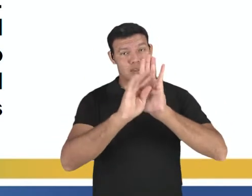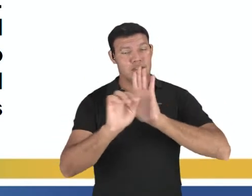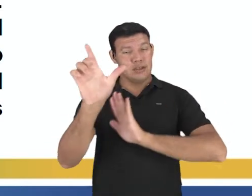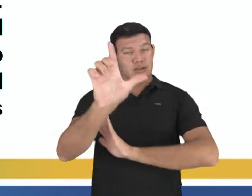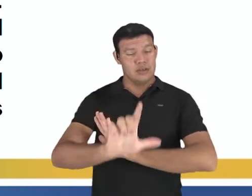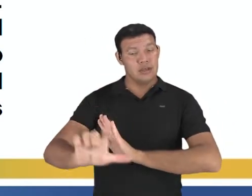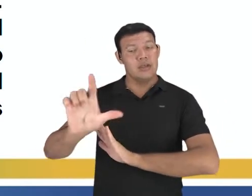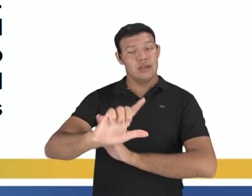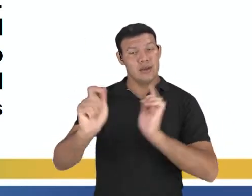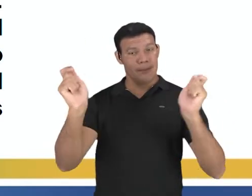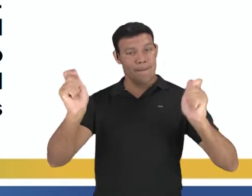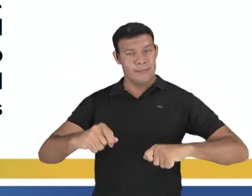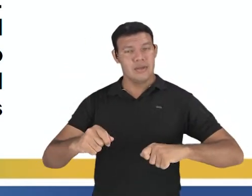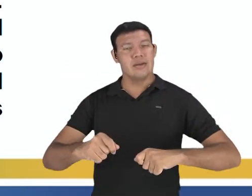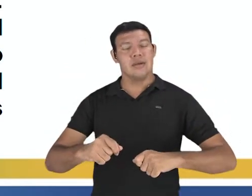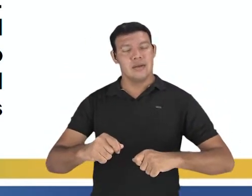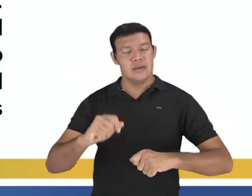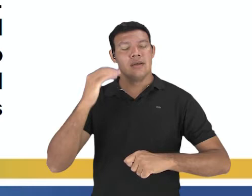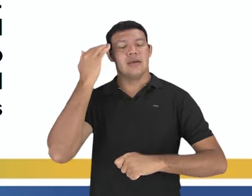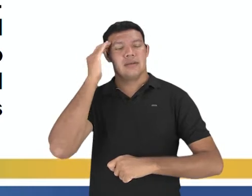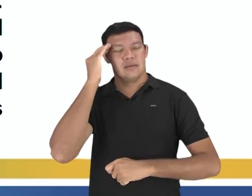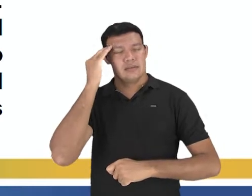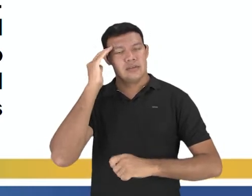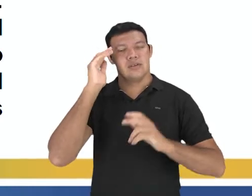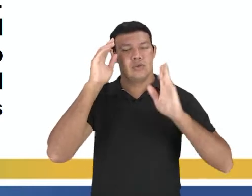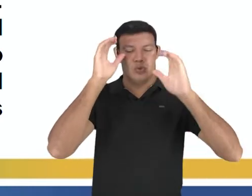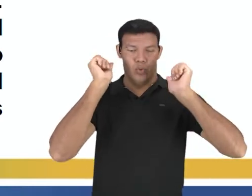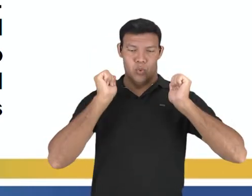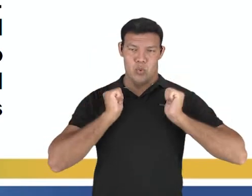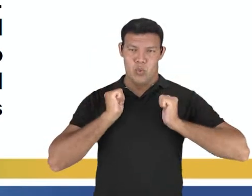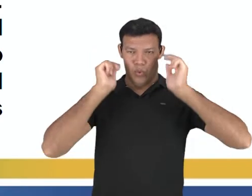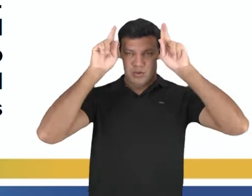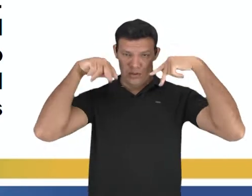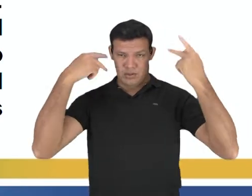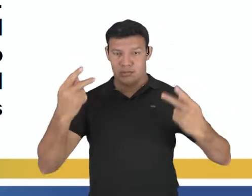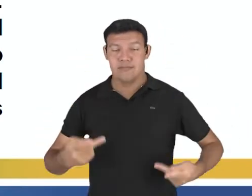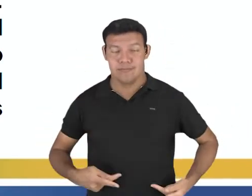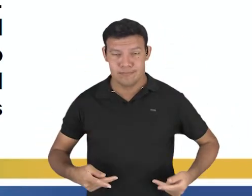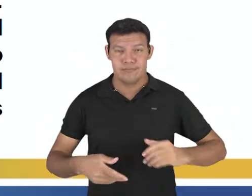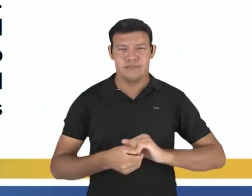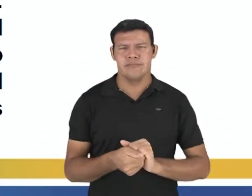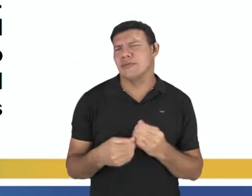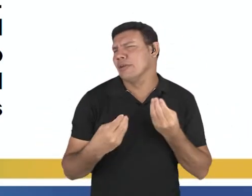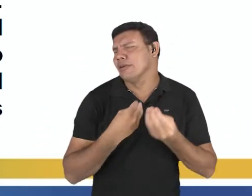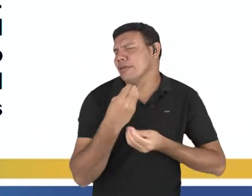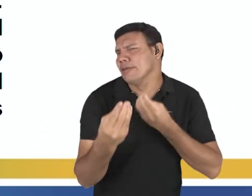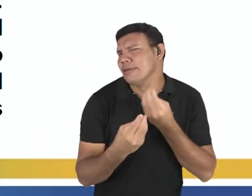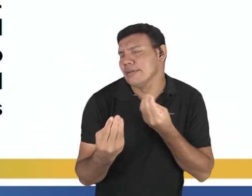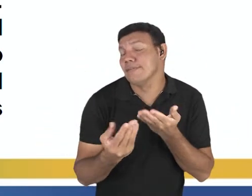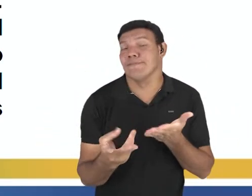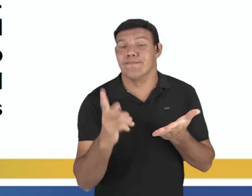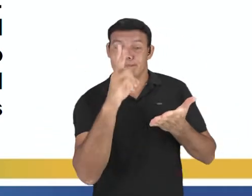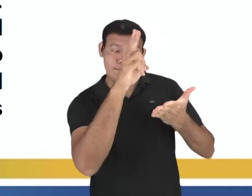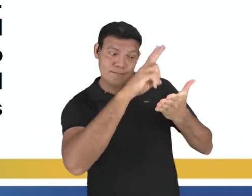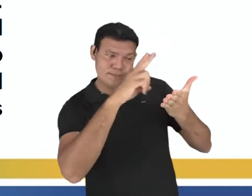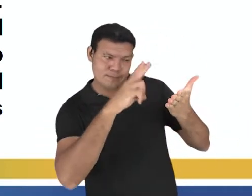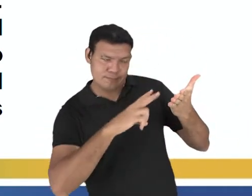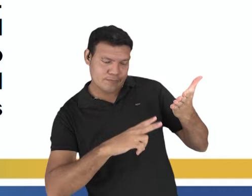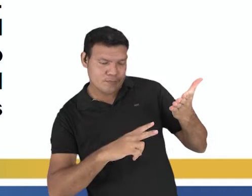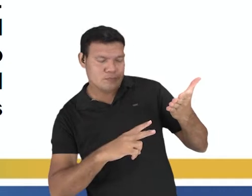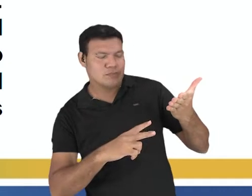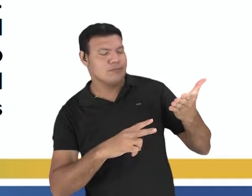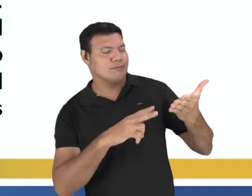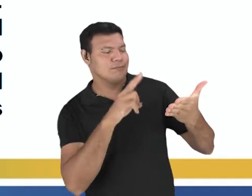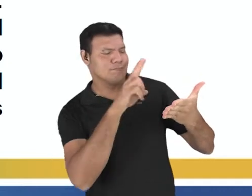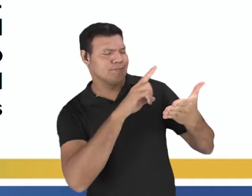si mesmos e as diversas dinâmicas sociais do mundo. Como? Quando você faz uma leitura,